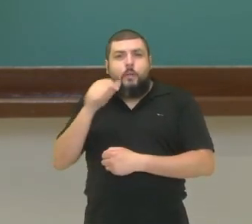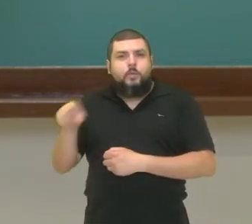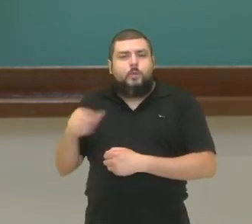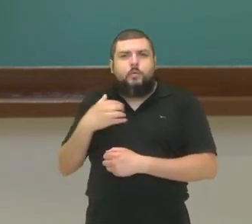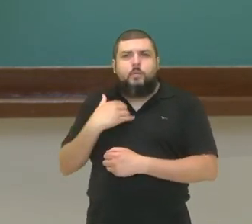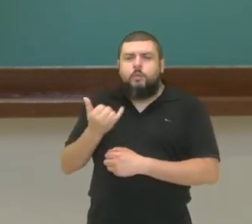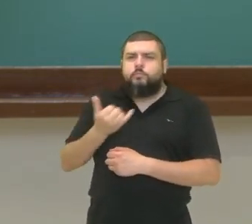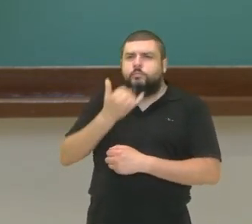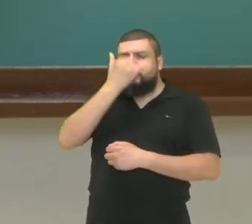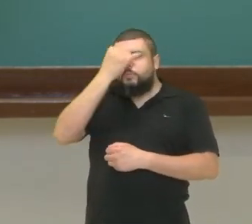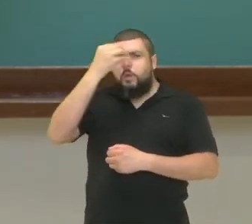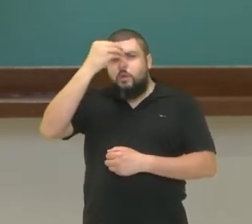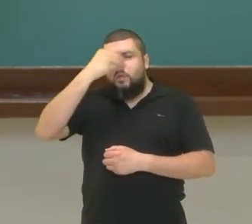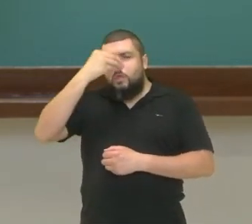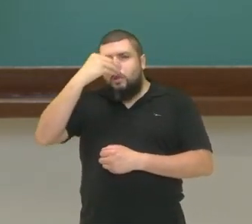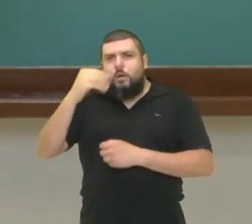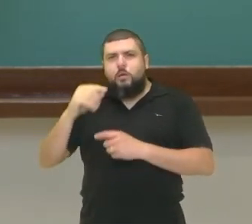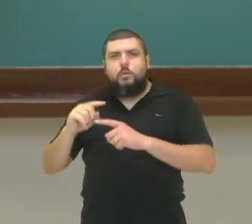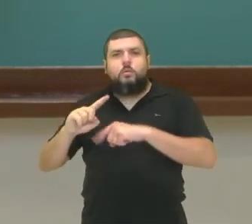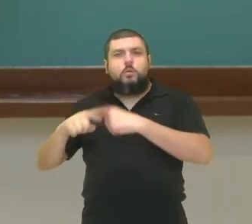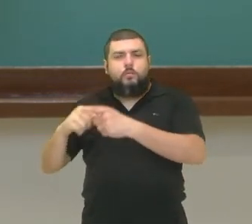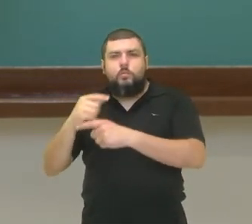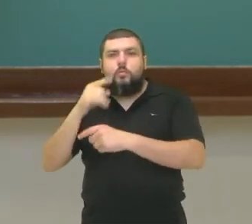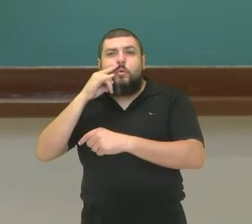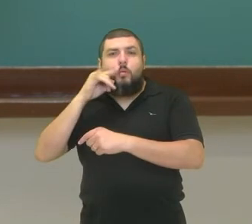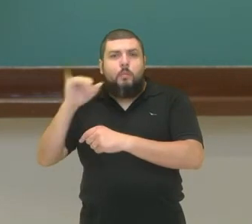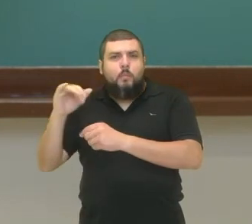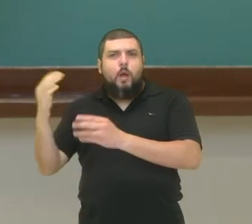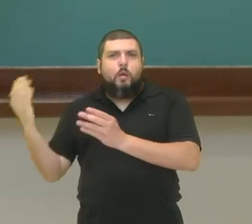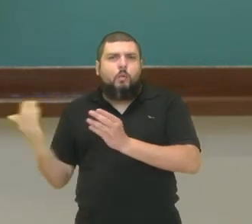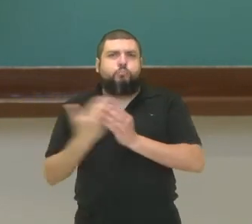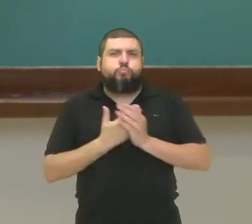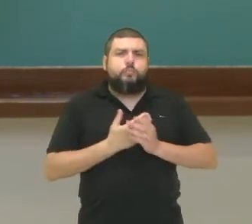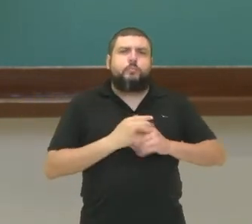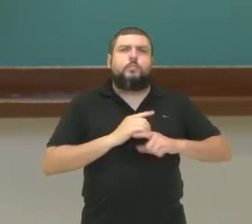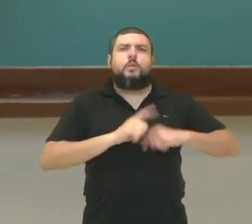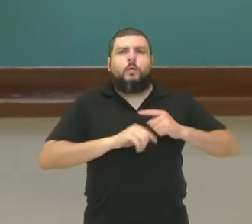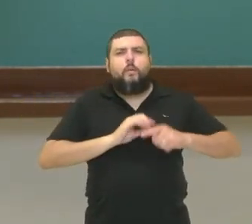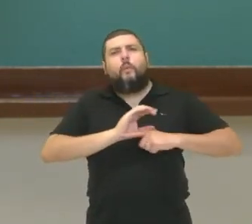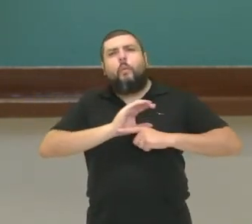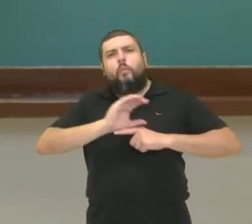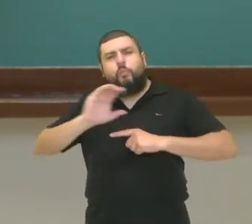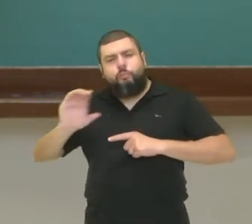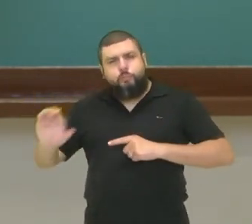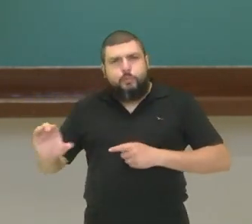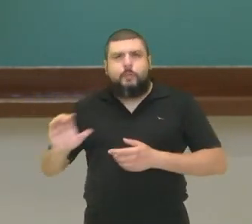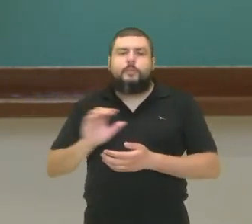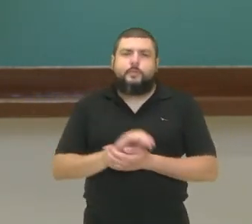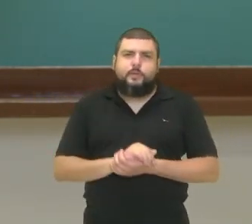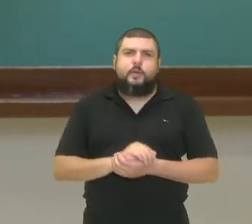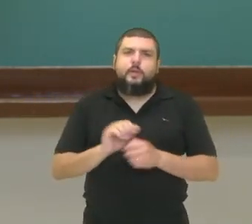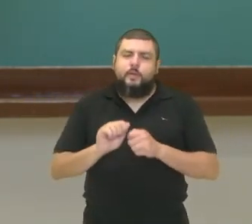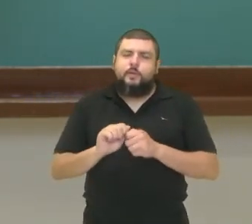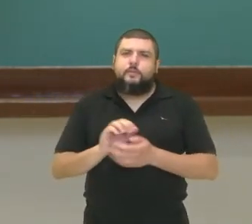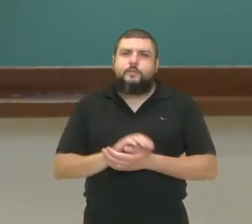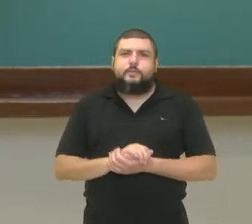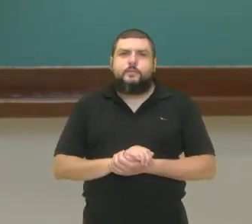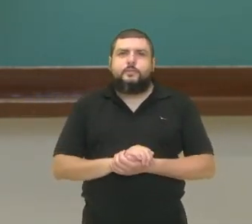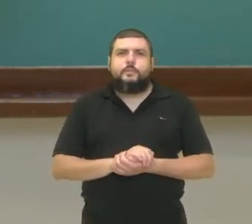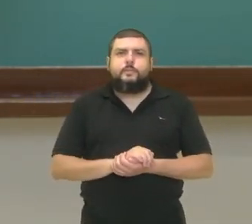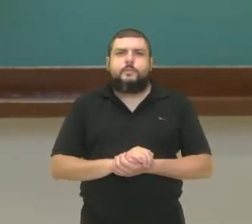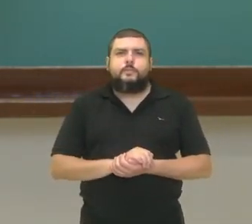dela processou o rapaz, e ele teve que pagar uma quantia de dinheiro por conta desses danos causados à saúde da menina,